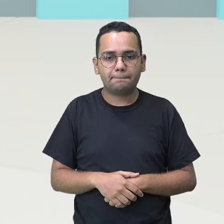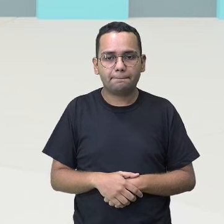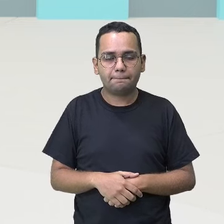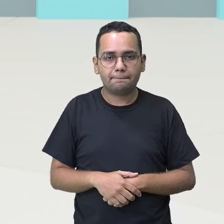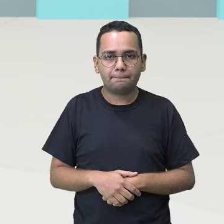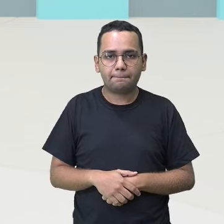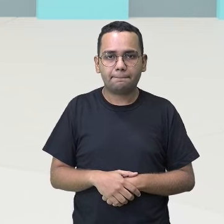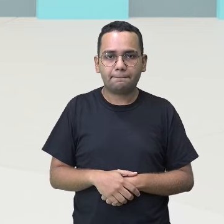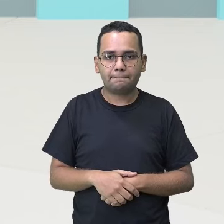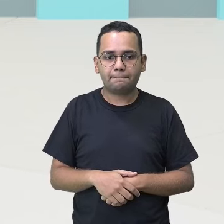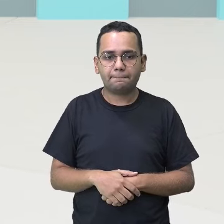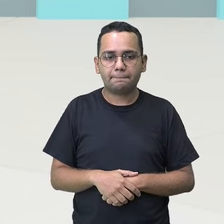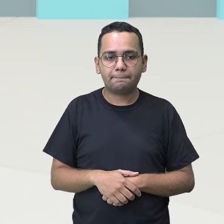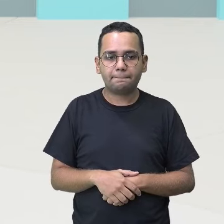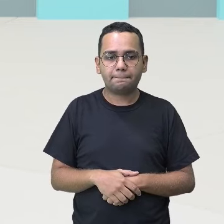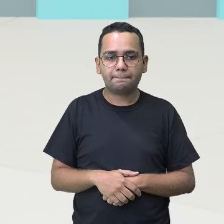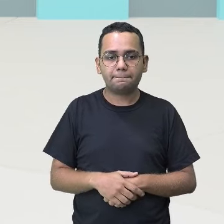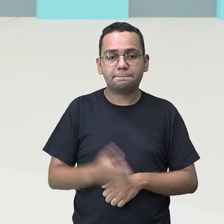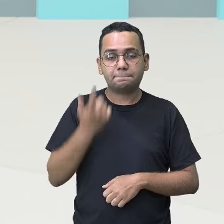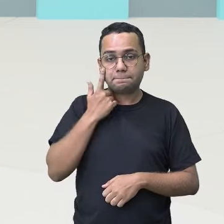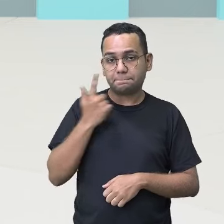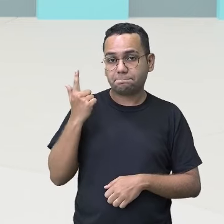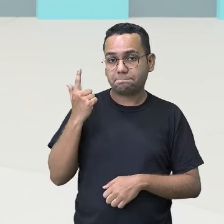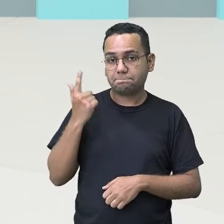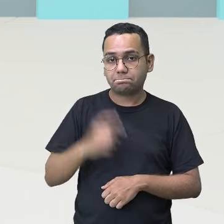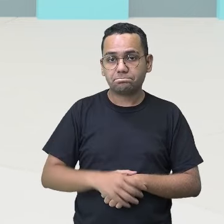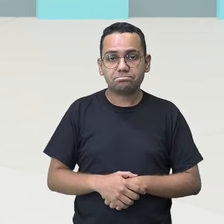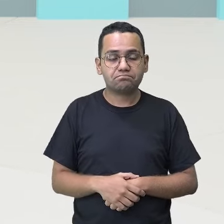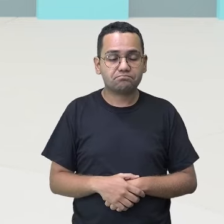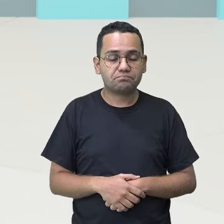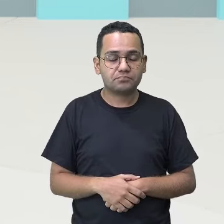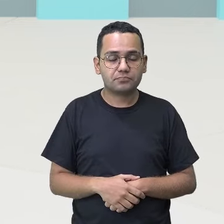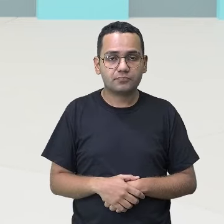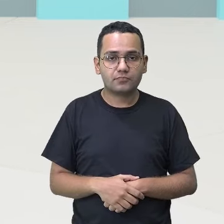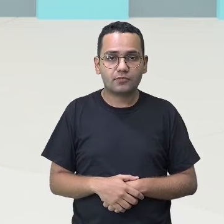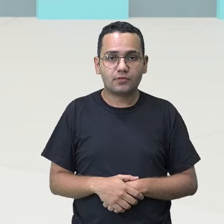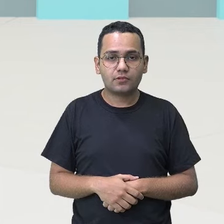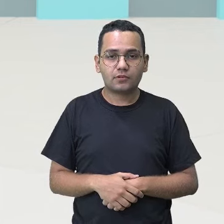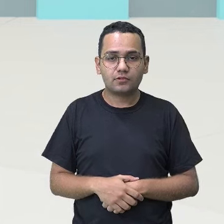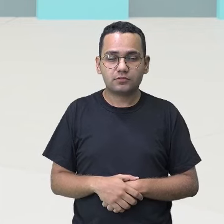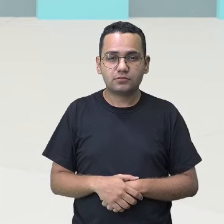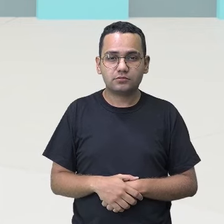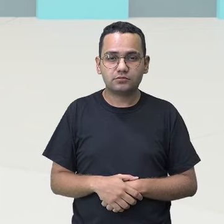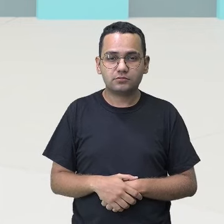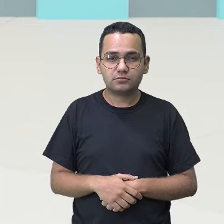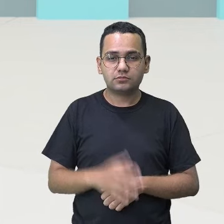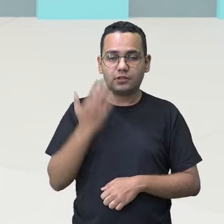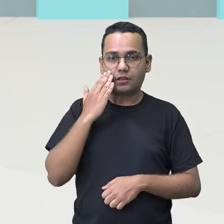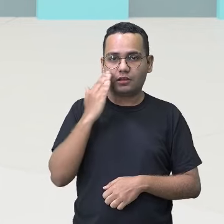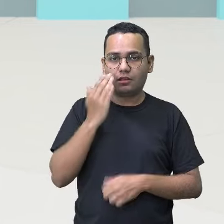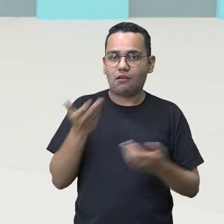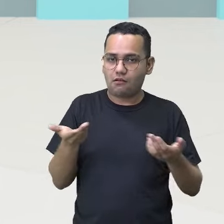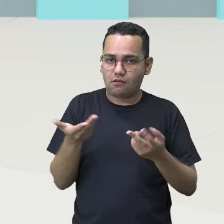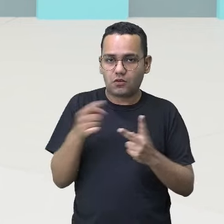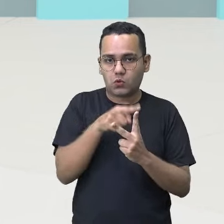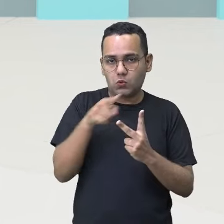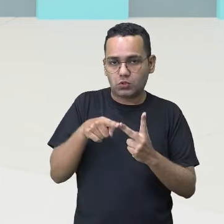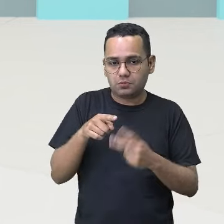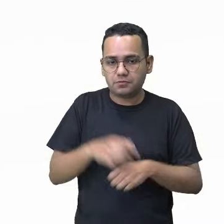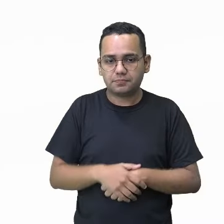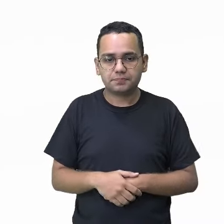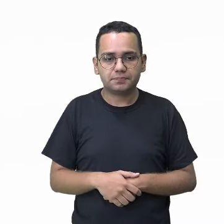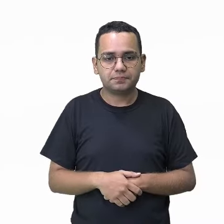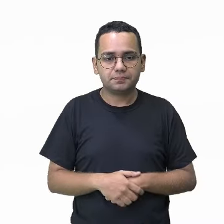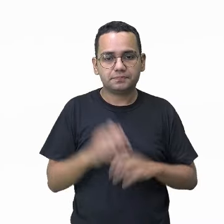especificamente da oração subordinada adjetiva mas agora eu quero que vocês entendam duas classificações comigo acompanhe aí na